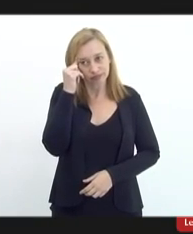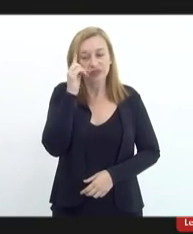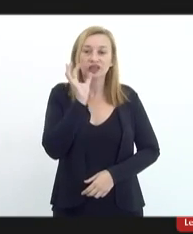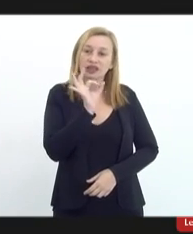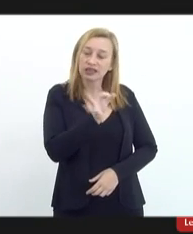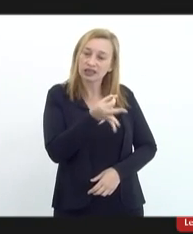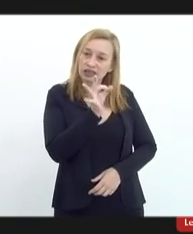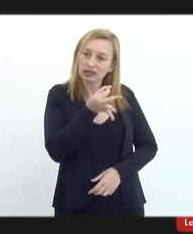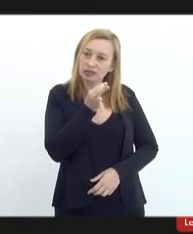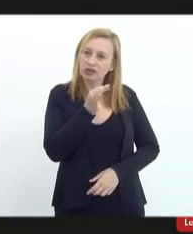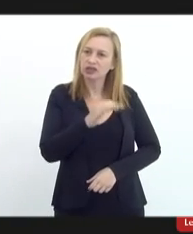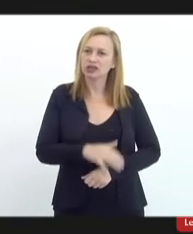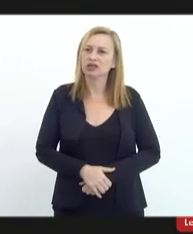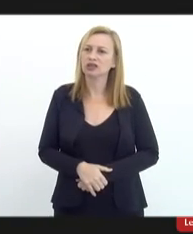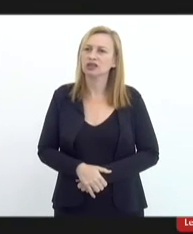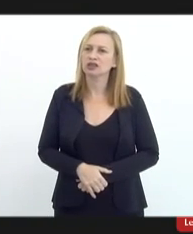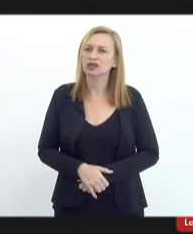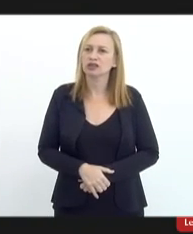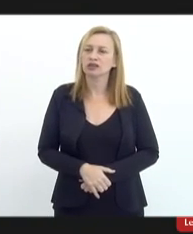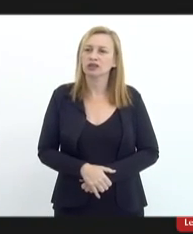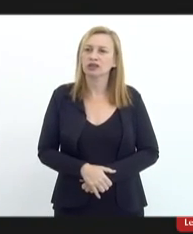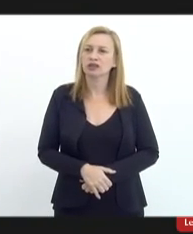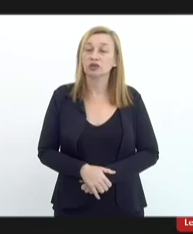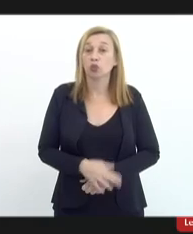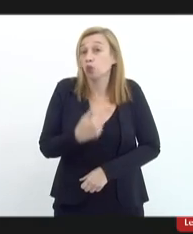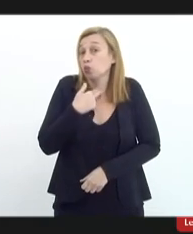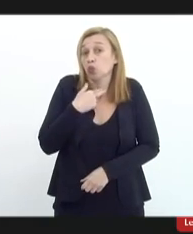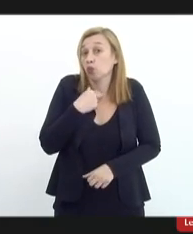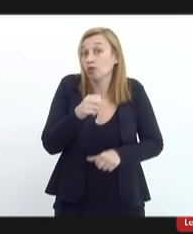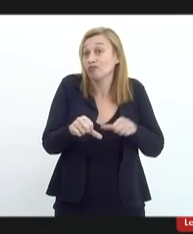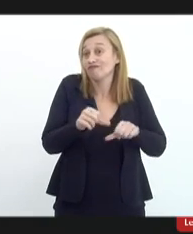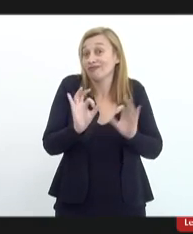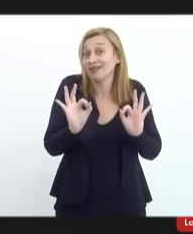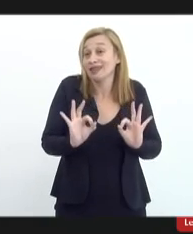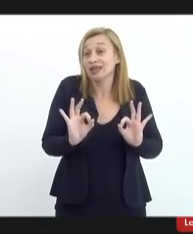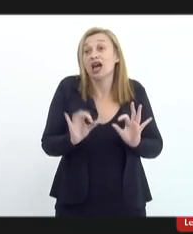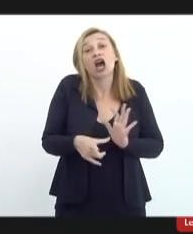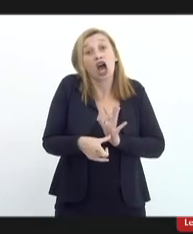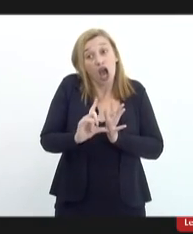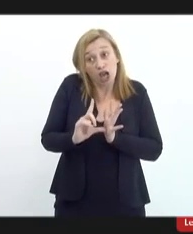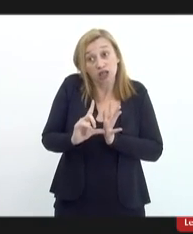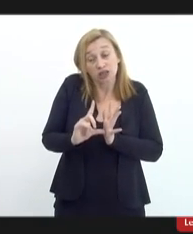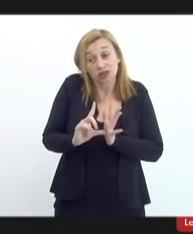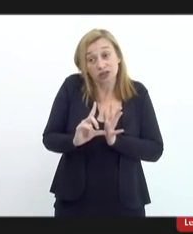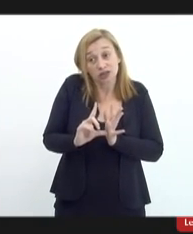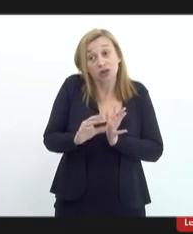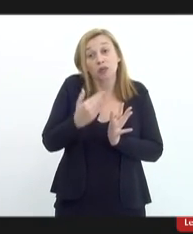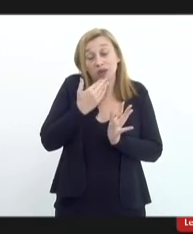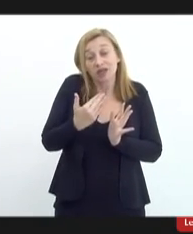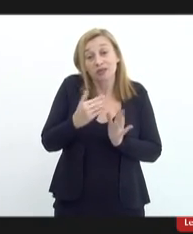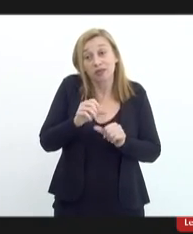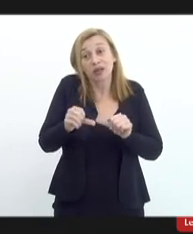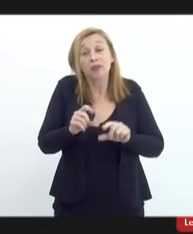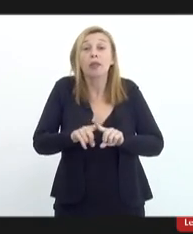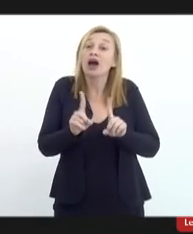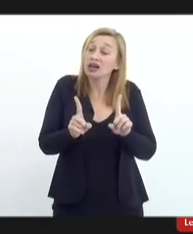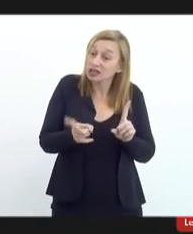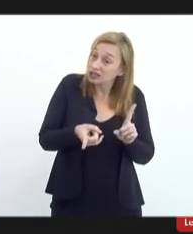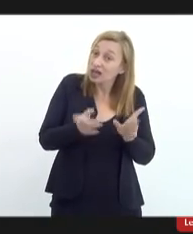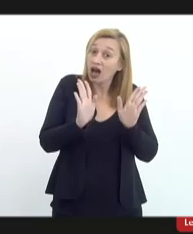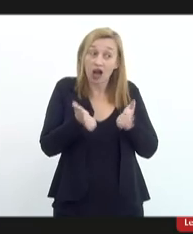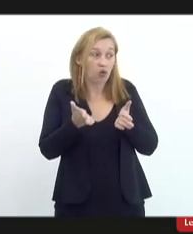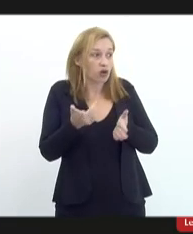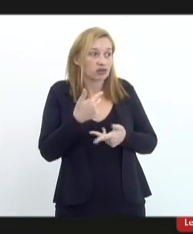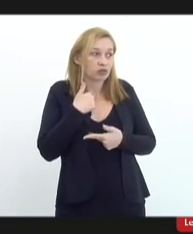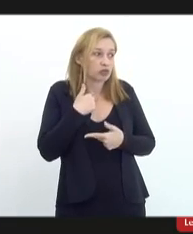nessa altura do campeonato a gente não pode nem mudar isso. Se fosse antes, até eu teria brigado para mudar isso, mas agora